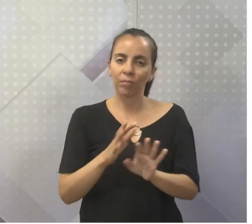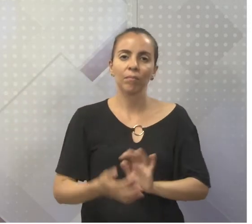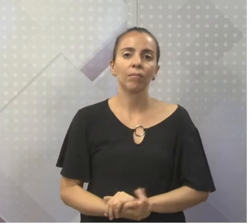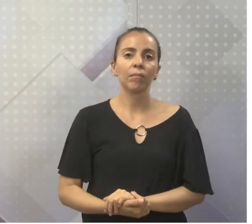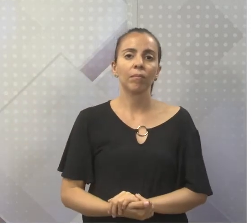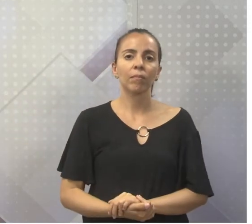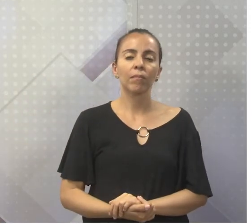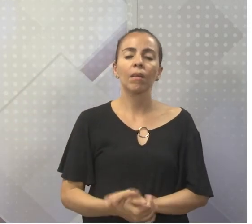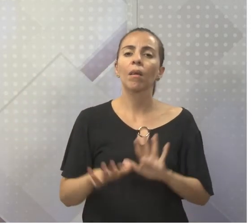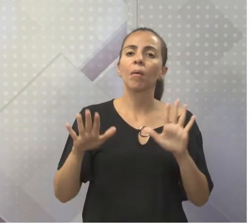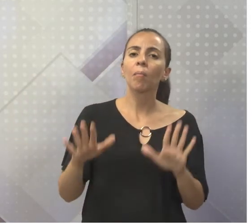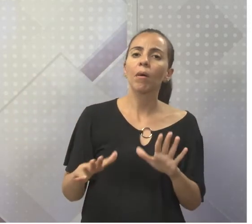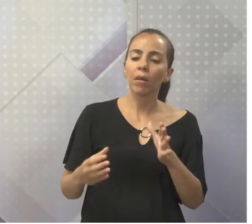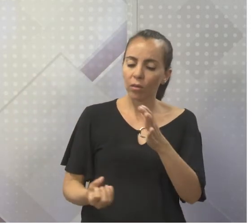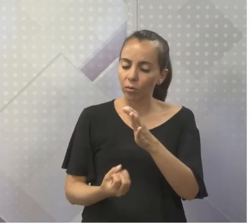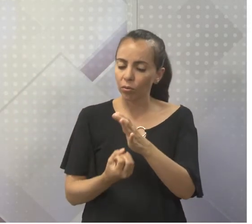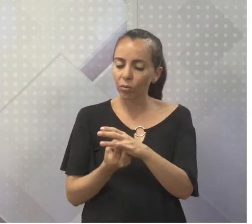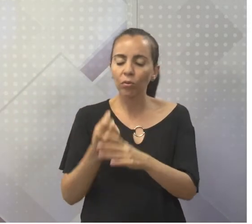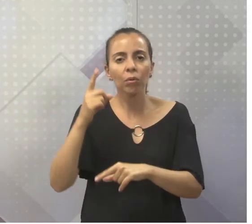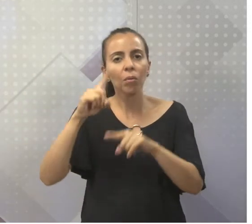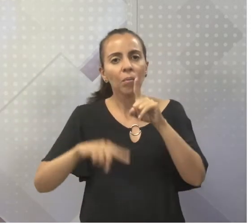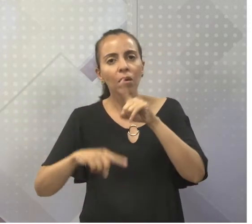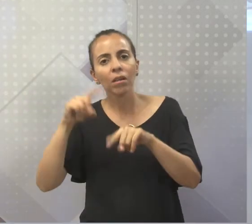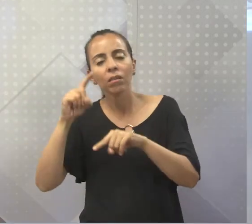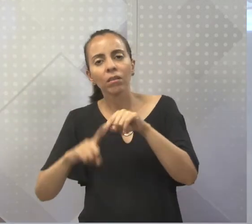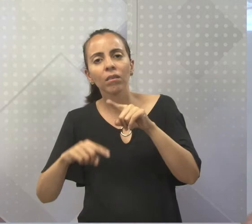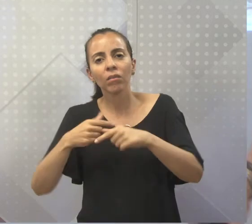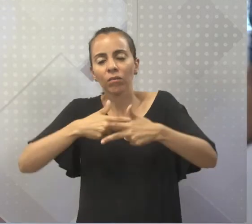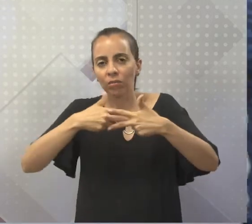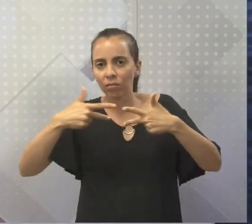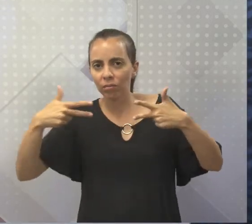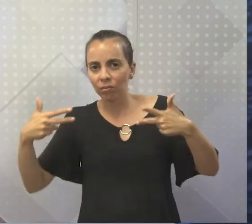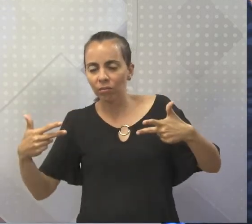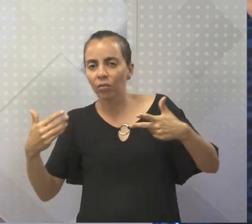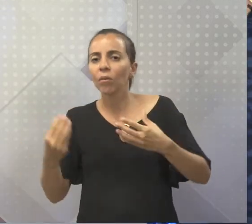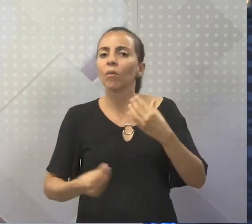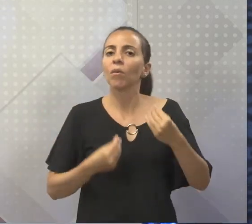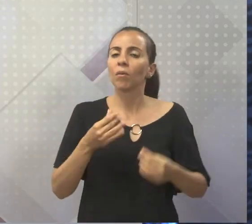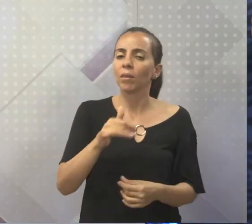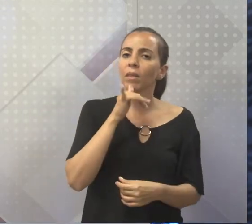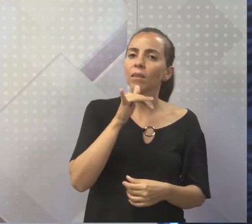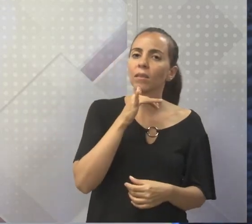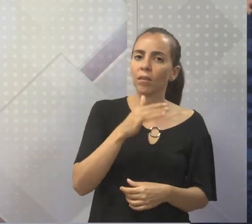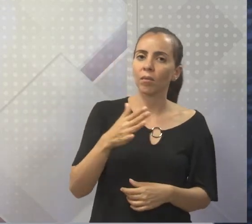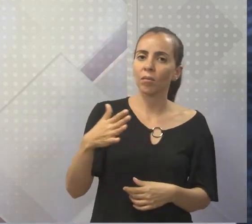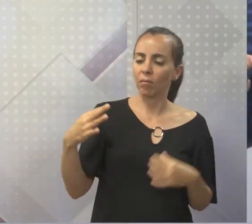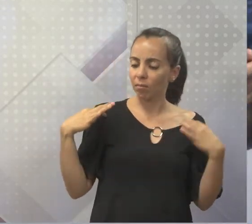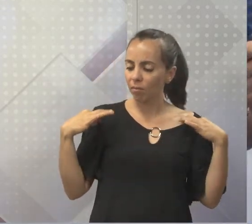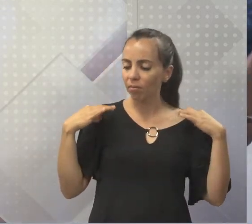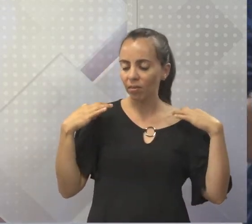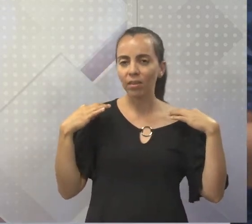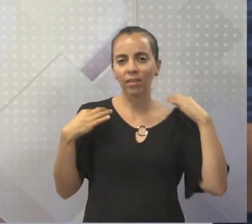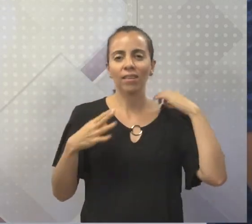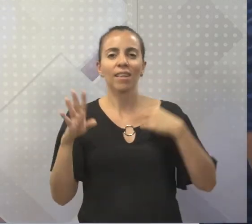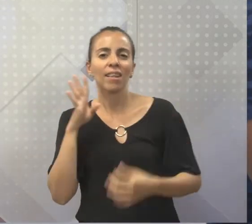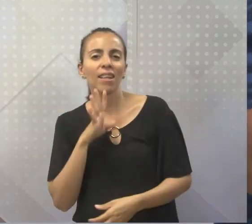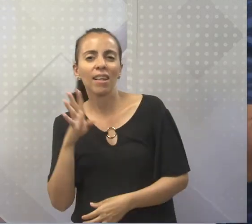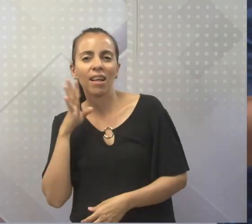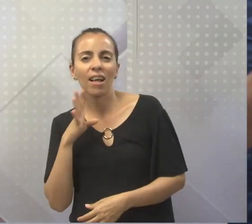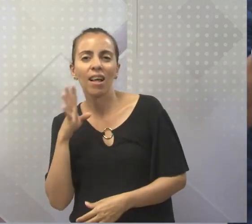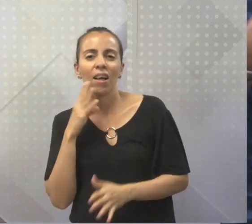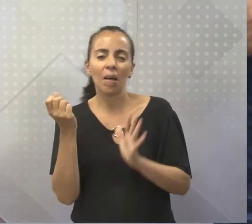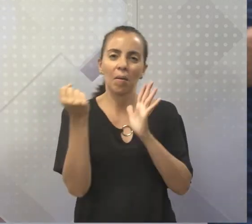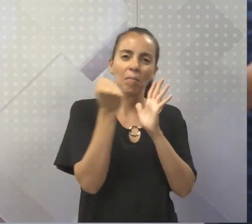vem a matéria-prima para o desenvolvimento e fabricação de objetos variados todos nós queremos tem uma camisa legalzinha né camisa lycra mental